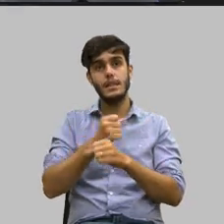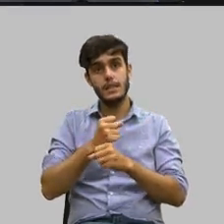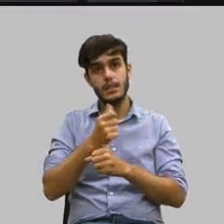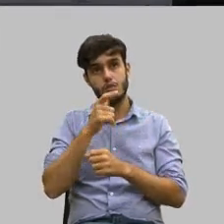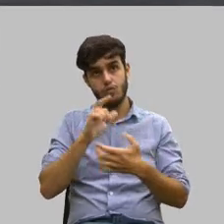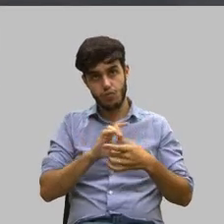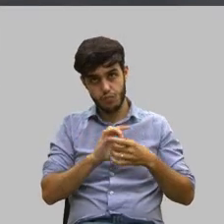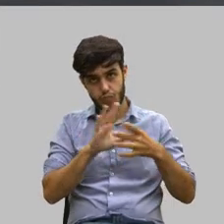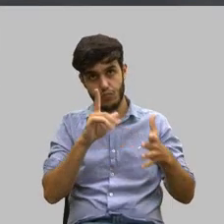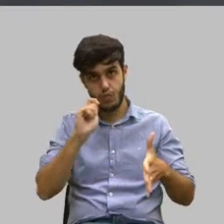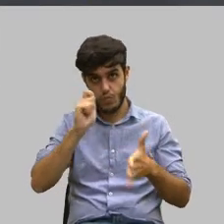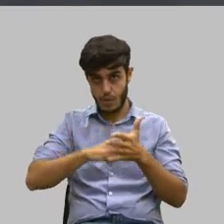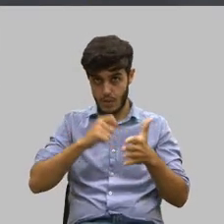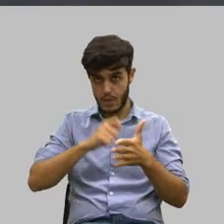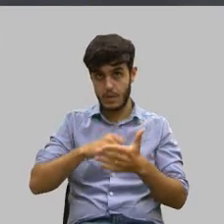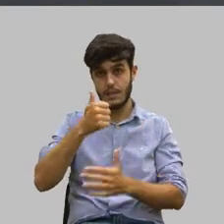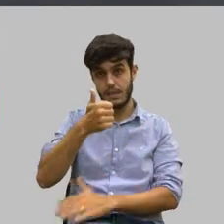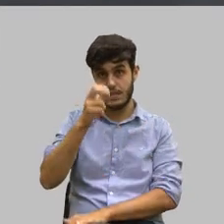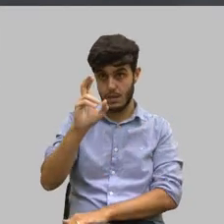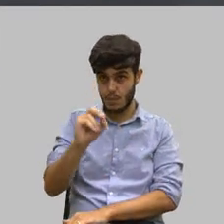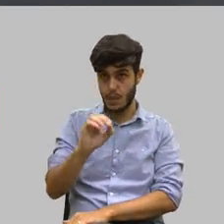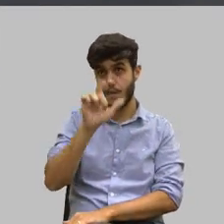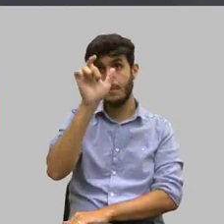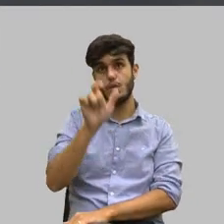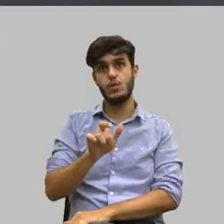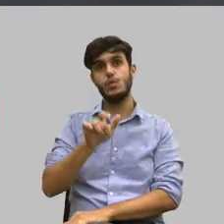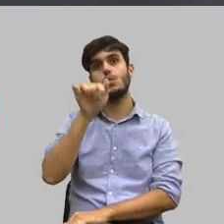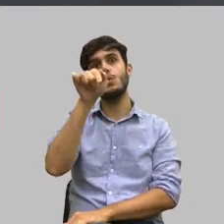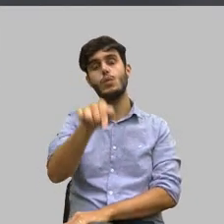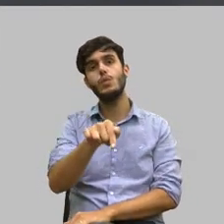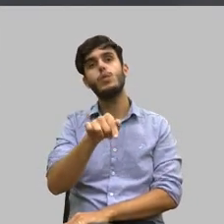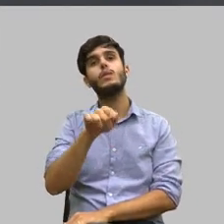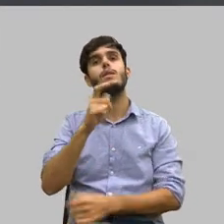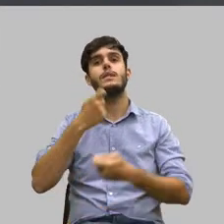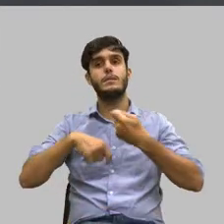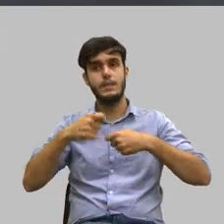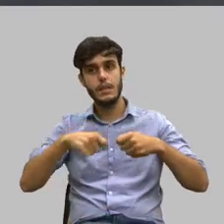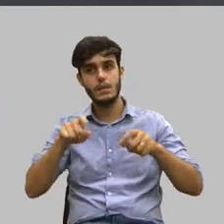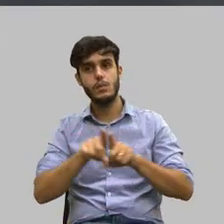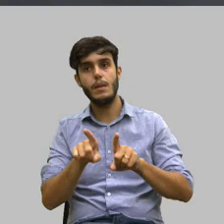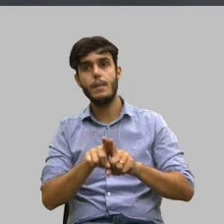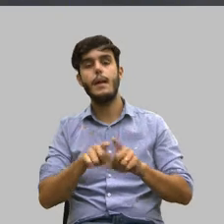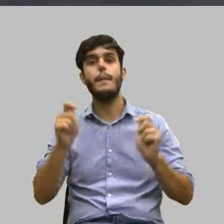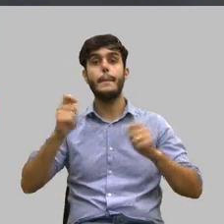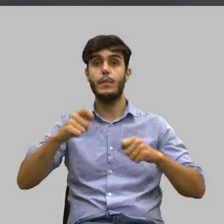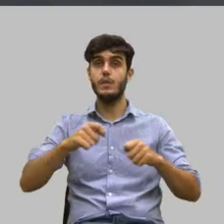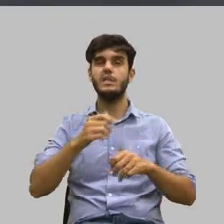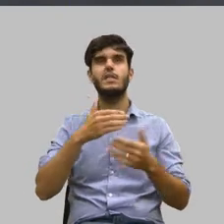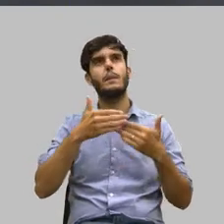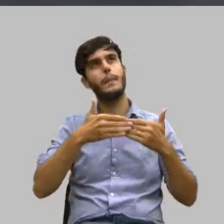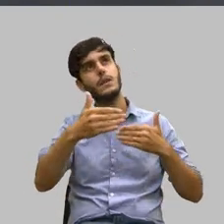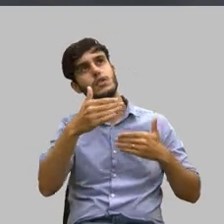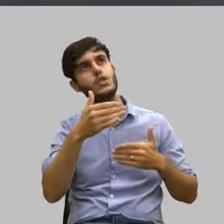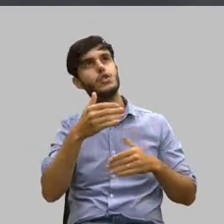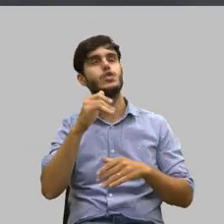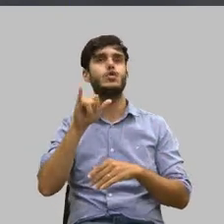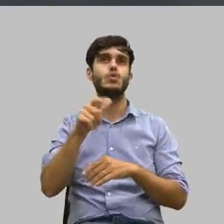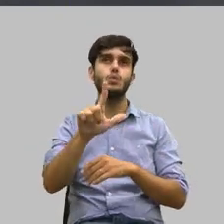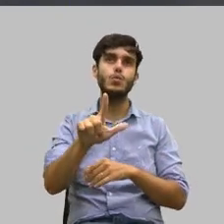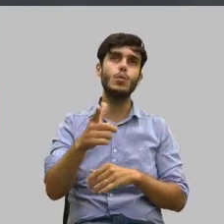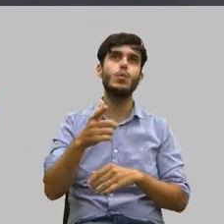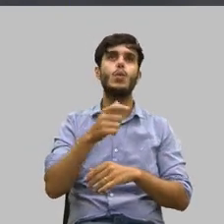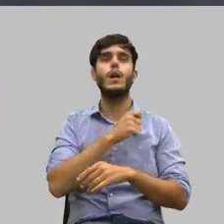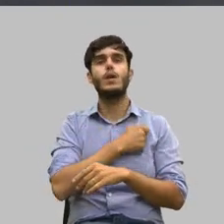de contratação de 150 civis paraa Nossa administração isso vai possibilitar a partir de Julho Agosto setembro de que